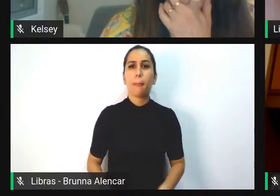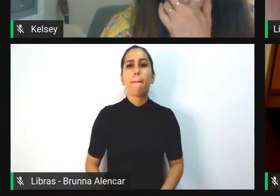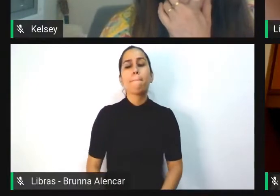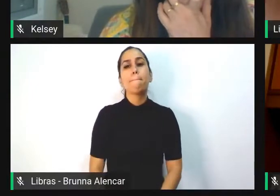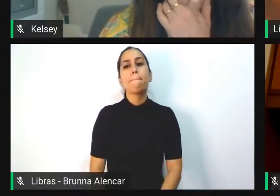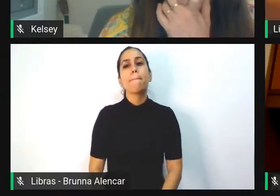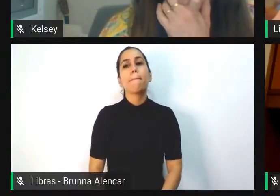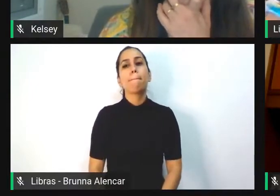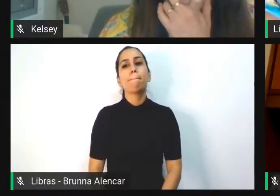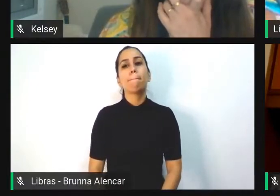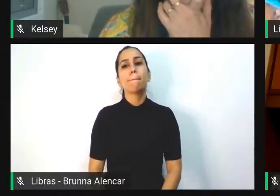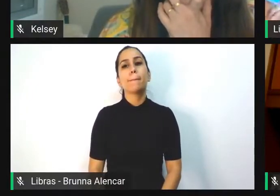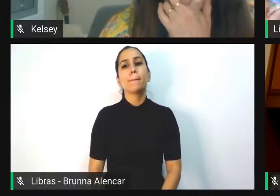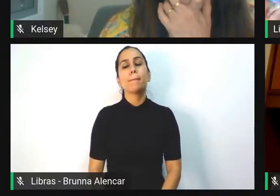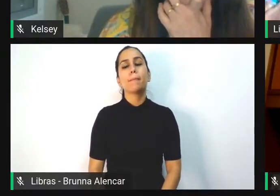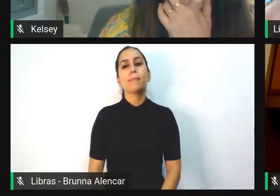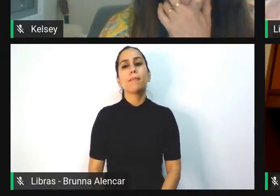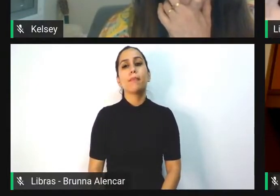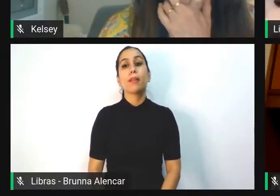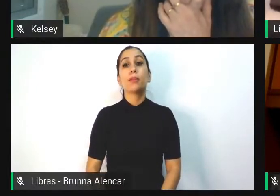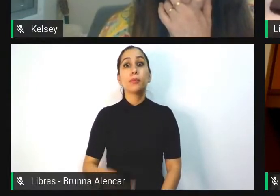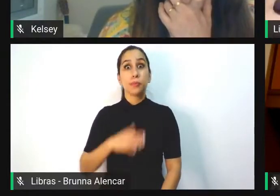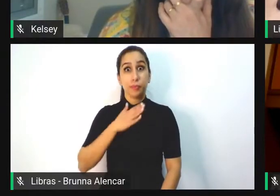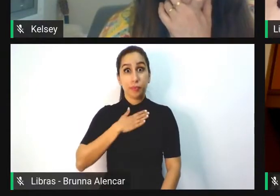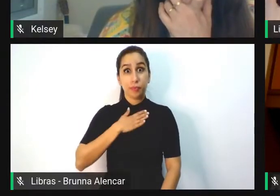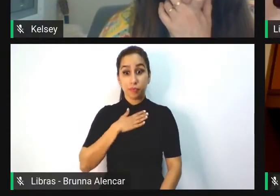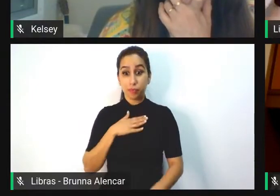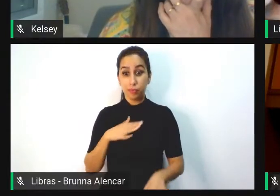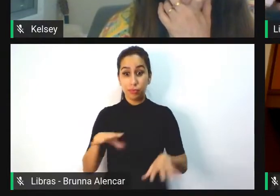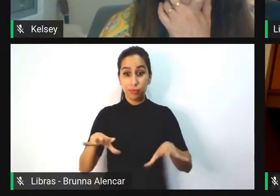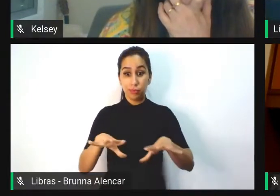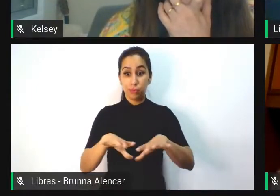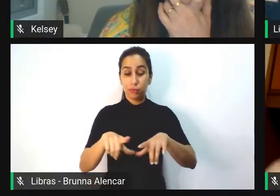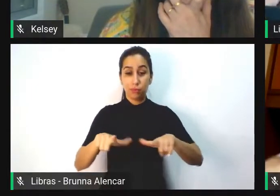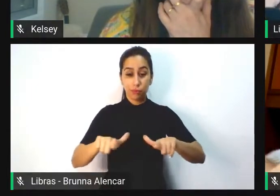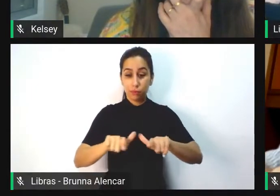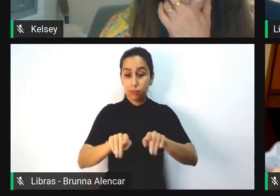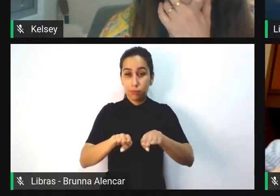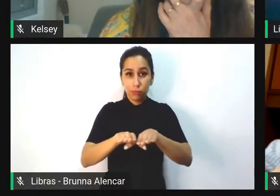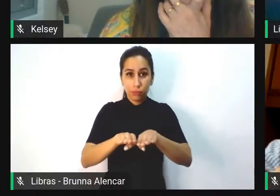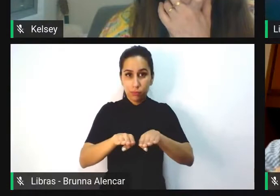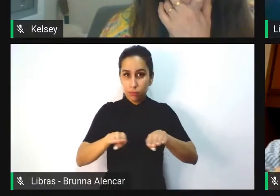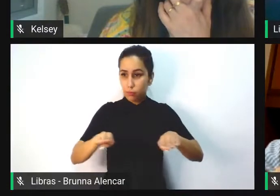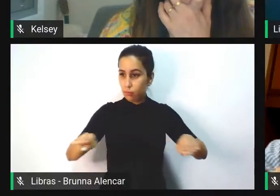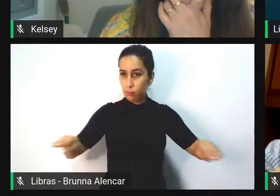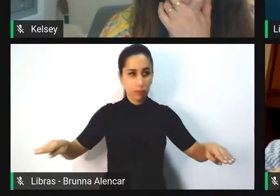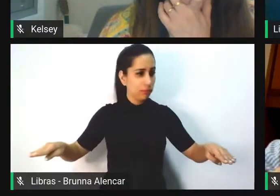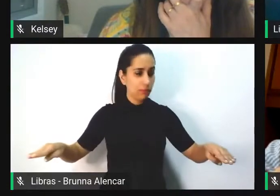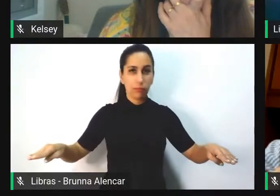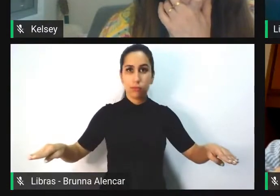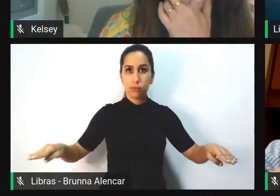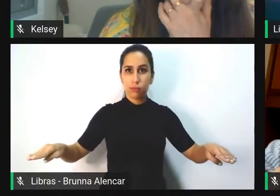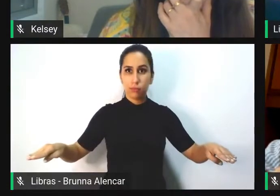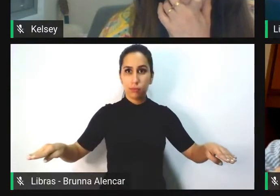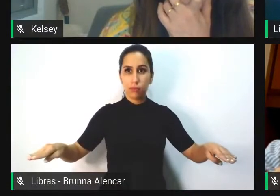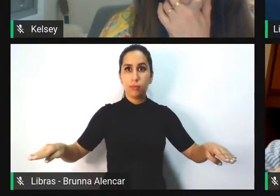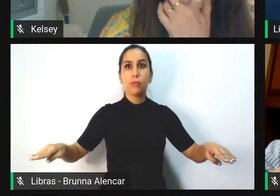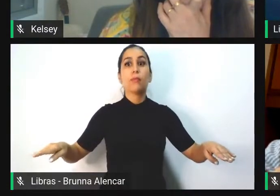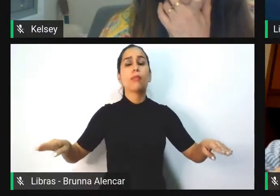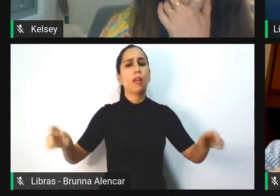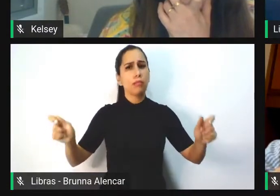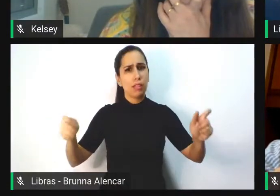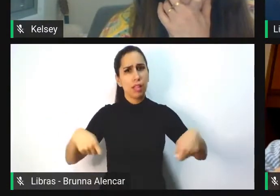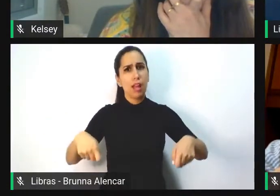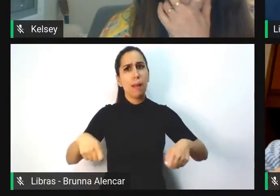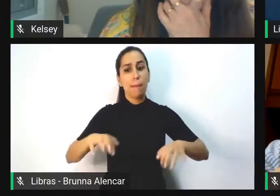Quando a minha estação de trabalho ela é reta, eu posso, mesmo assim, o teclado ergonômico,